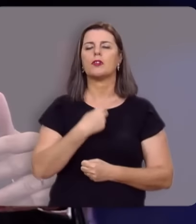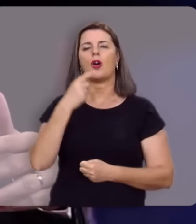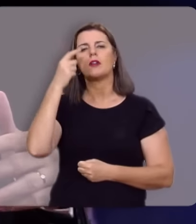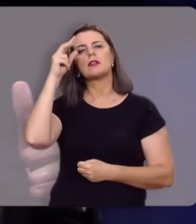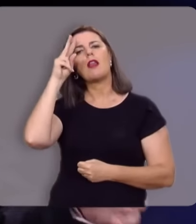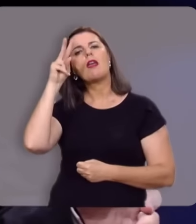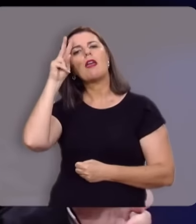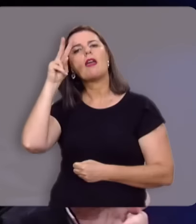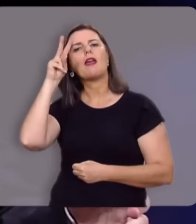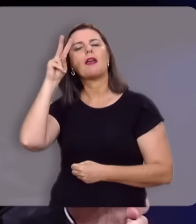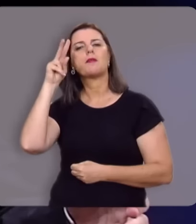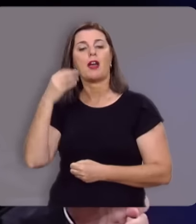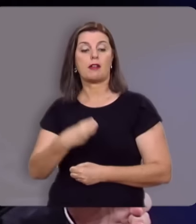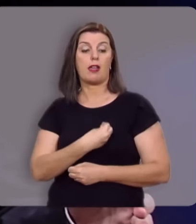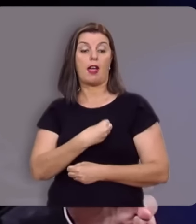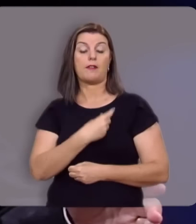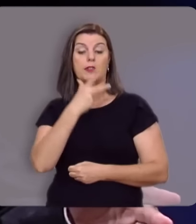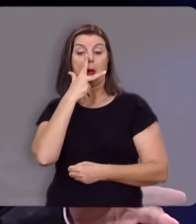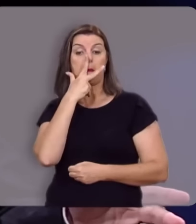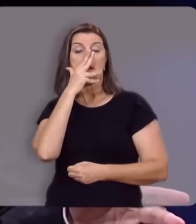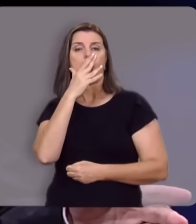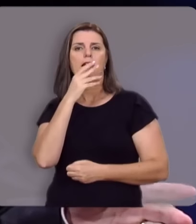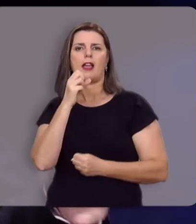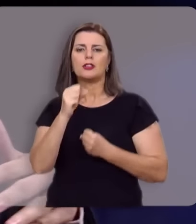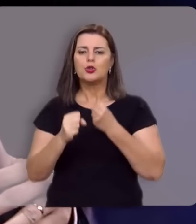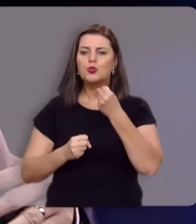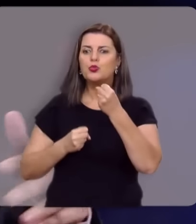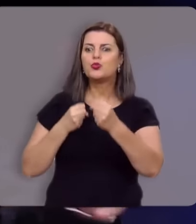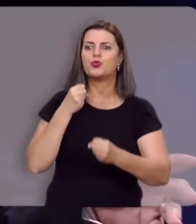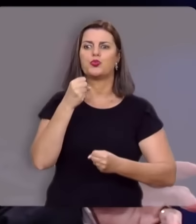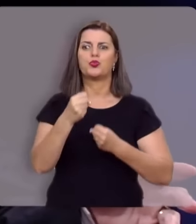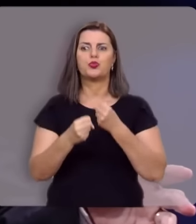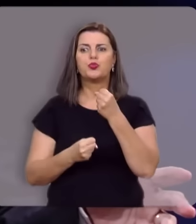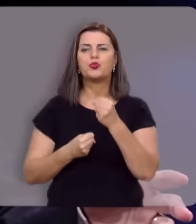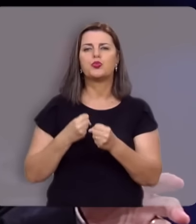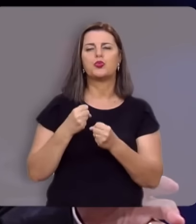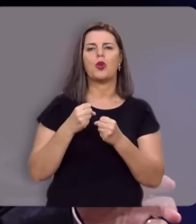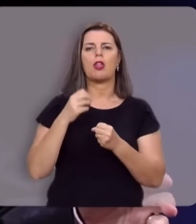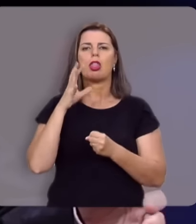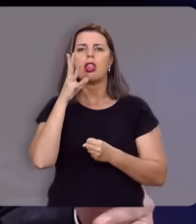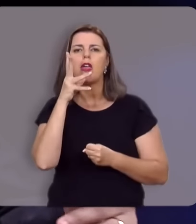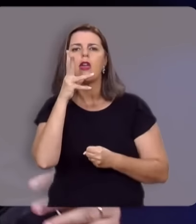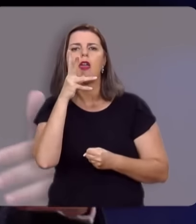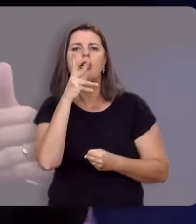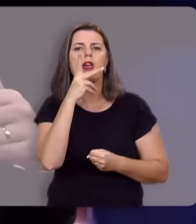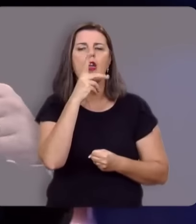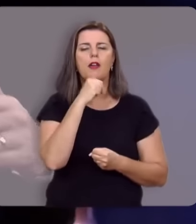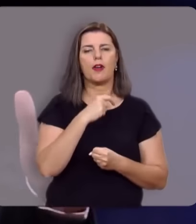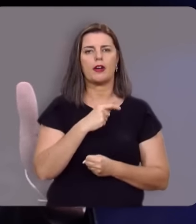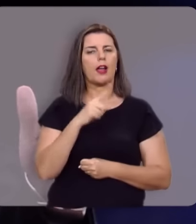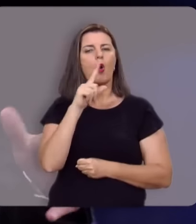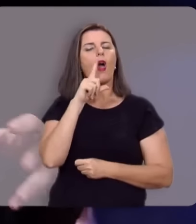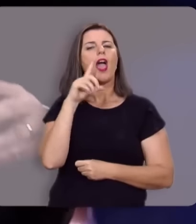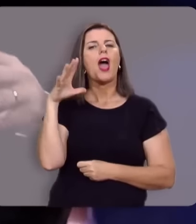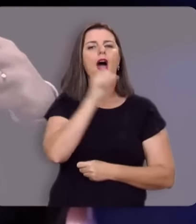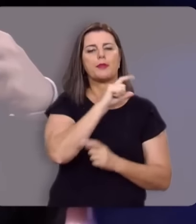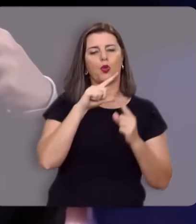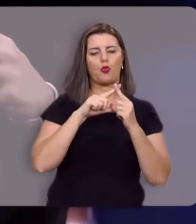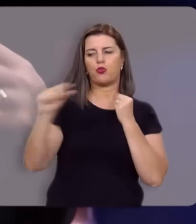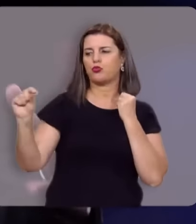gente relembrar que a vida mais parece uma maratona do que uma corrida de 100 metros, né? É verdade. Muitas vezes,